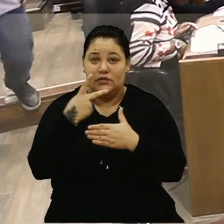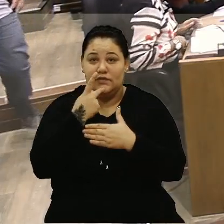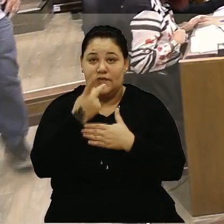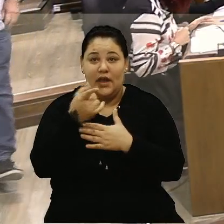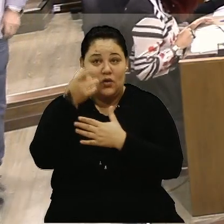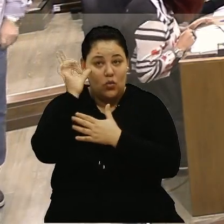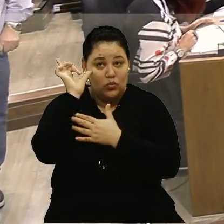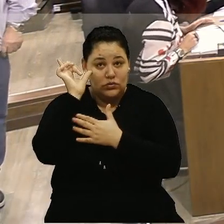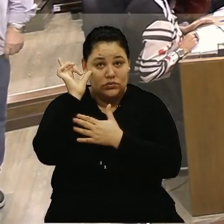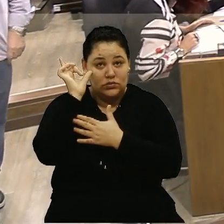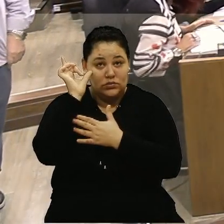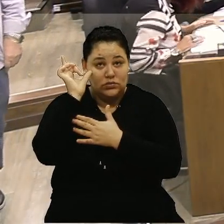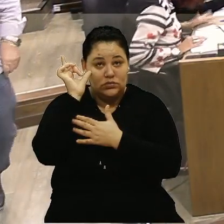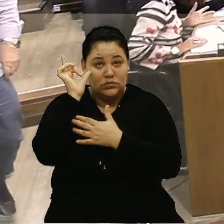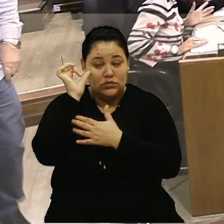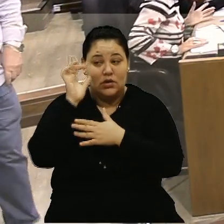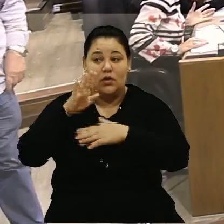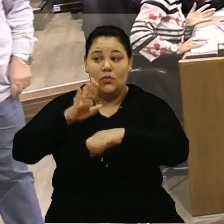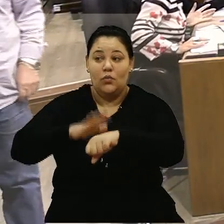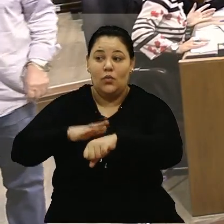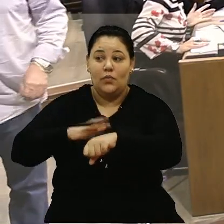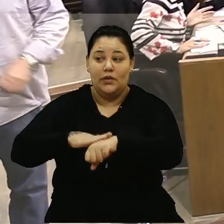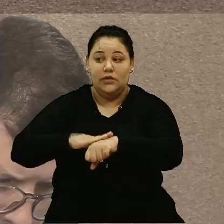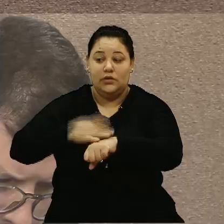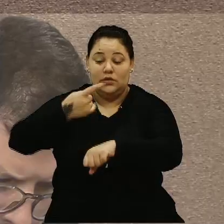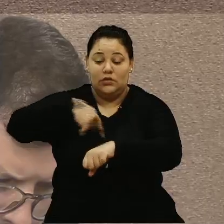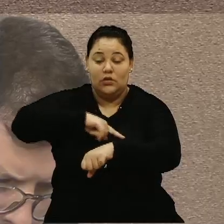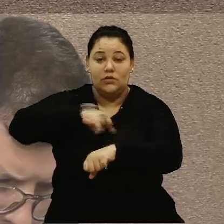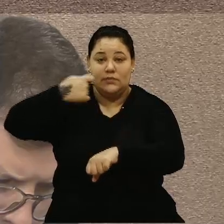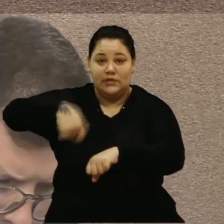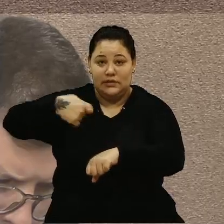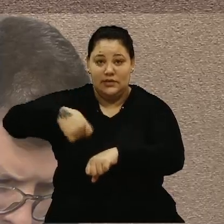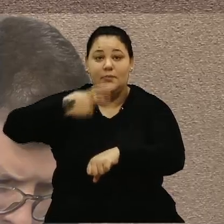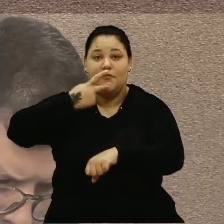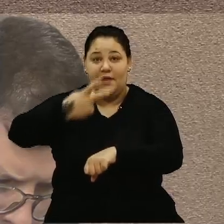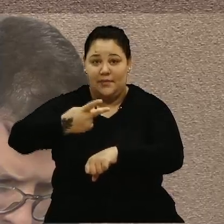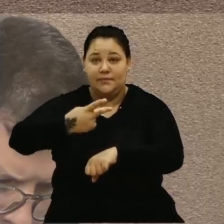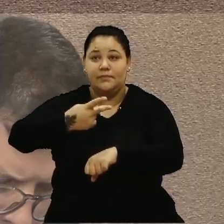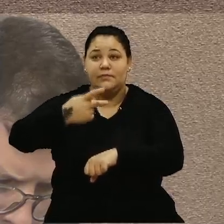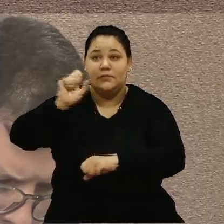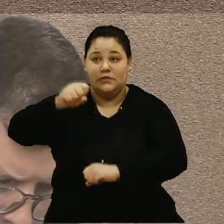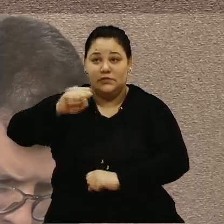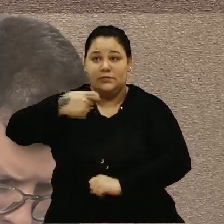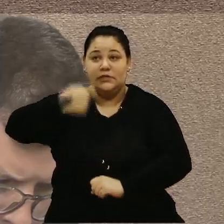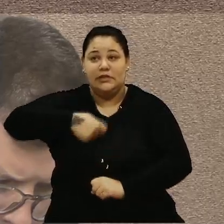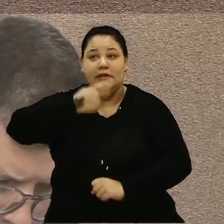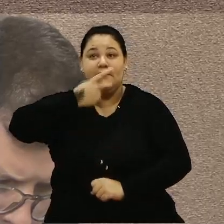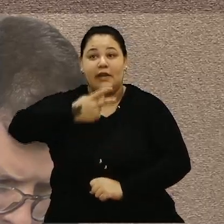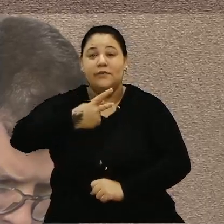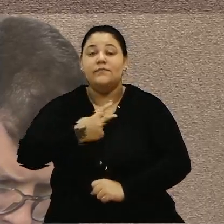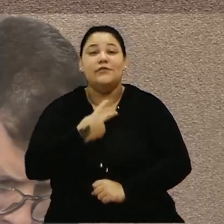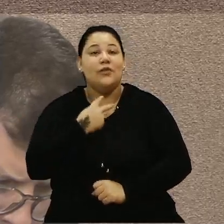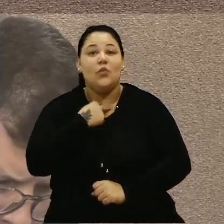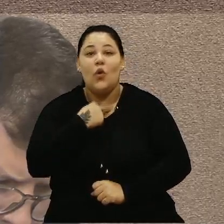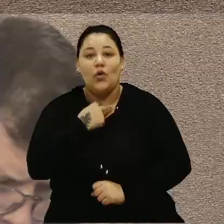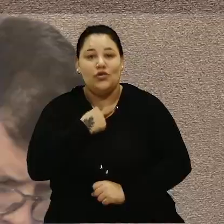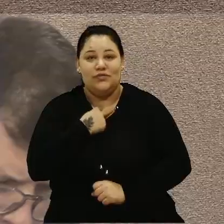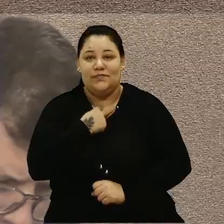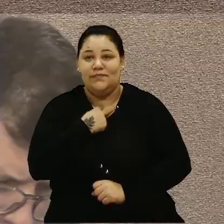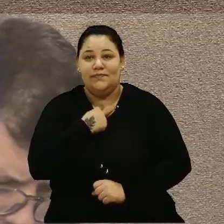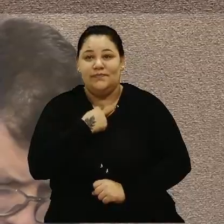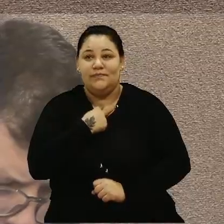ontem, é um momento que a gente tem que se manifestar, tem que falar, não pode